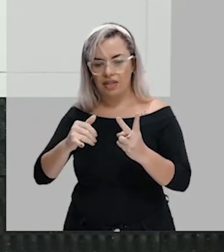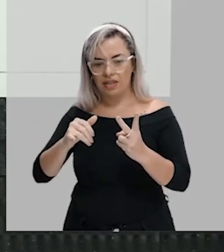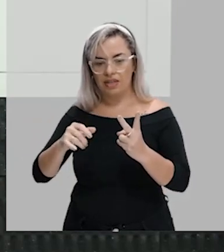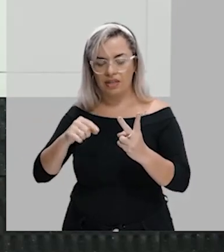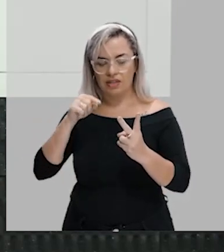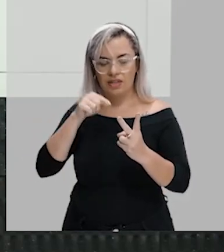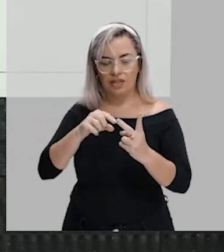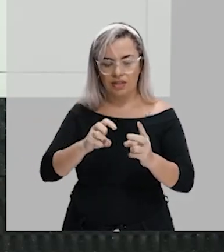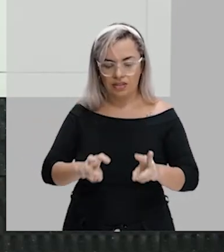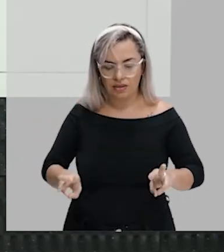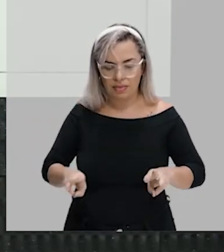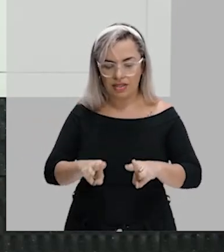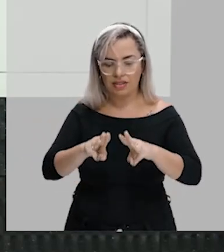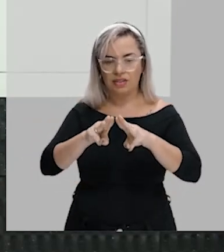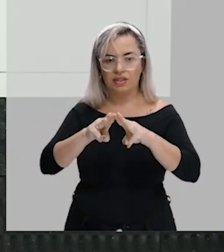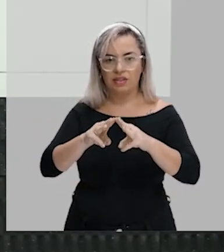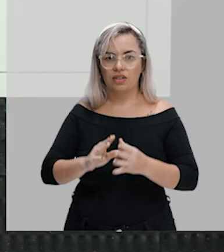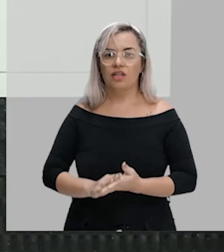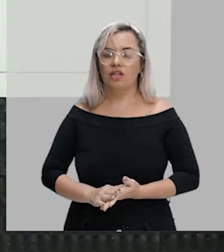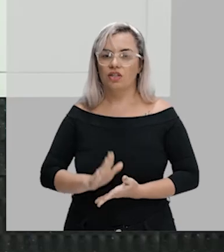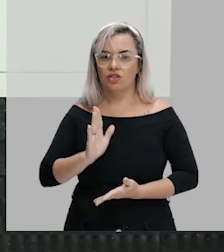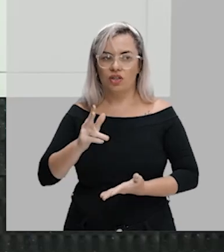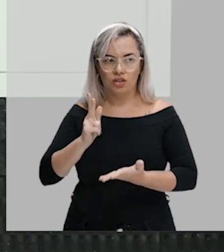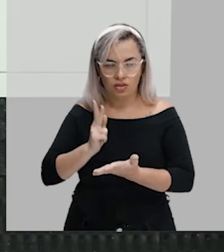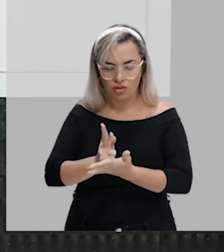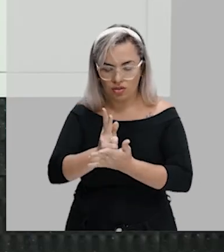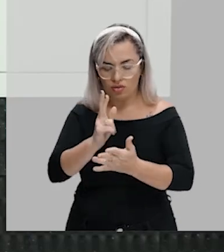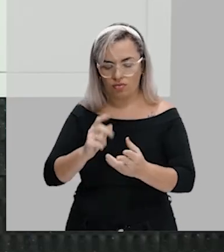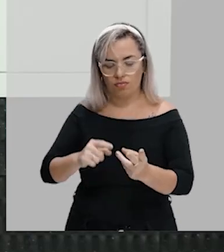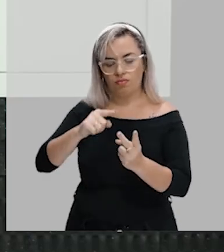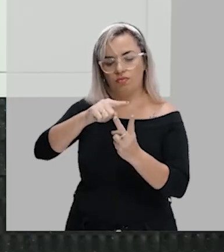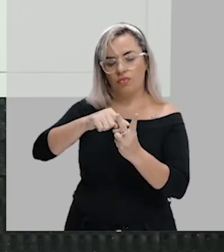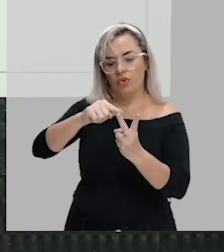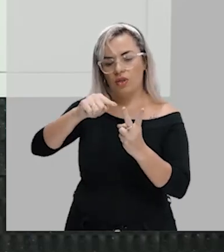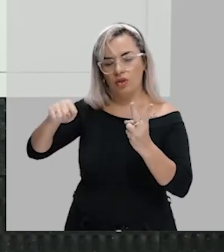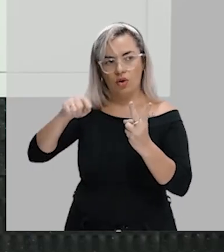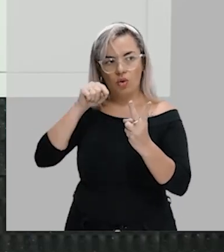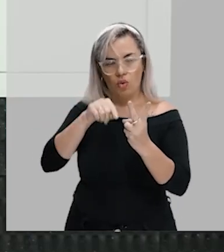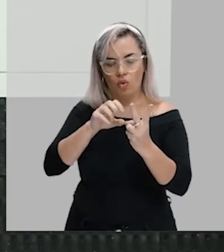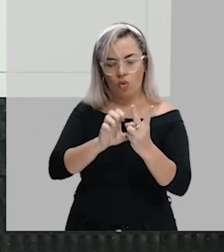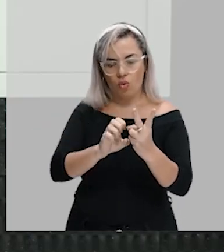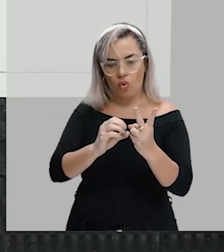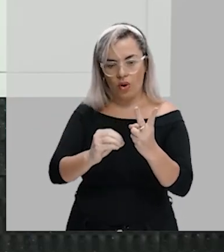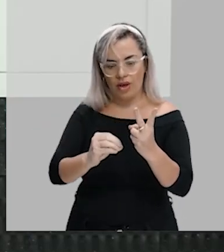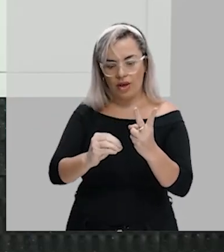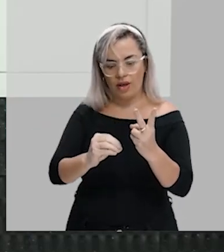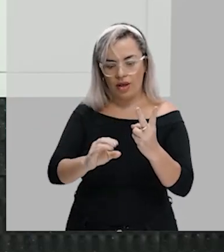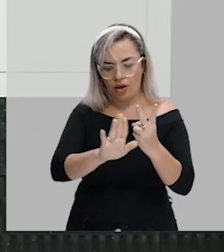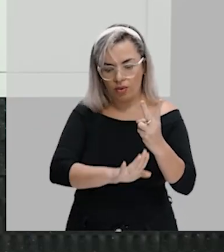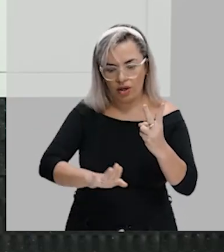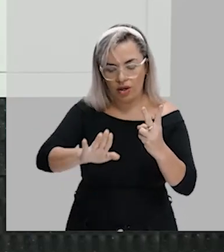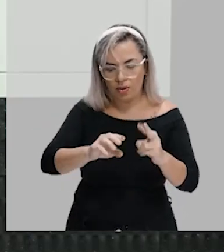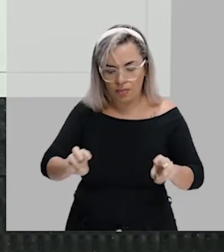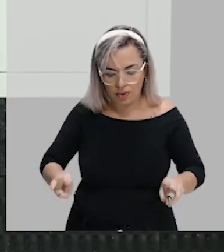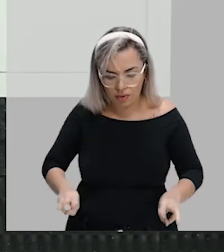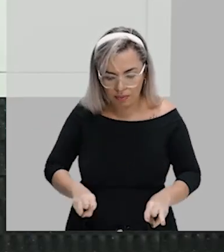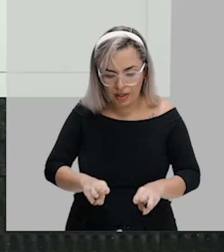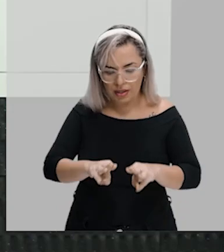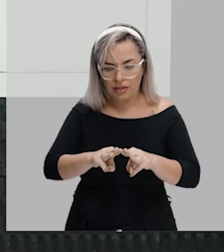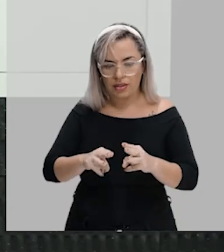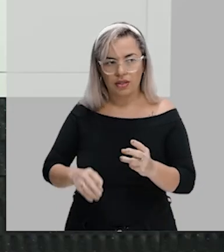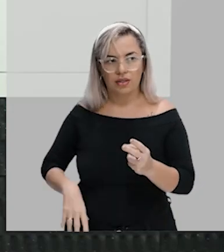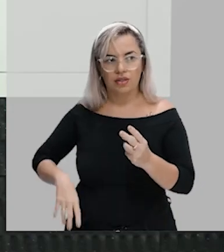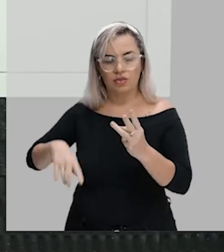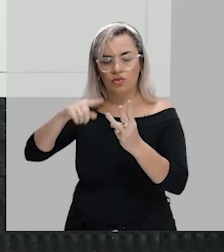constantezinhas a gente já conhece, certo? Uma do campo magnético e a outra do campo elétrico. Ok? Ela tem os seus valorezinhos,